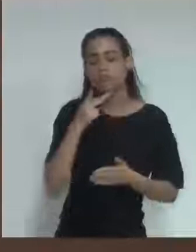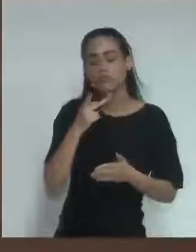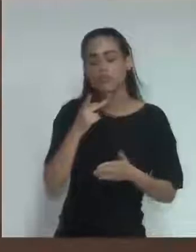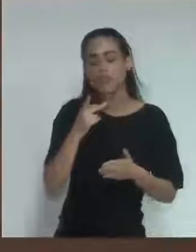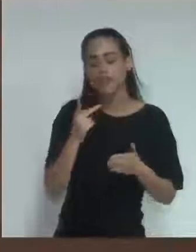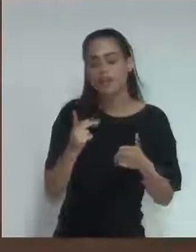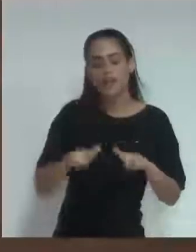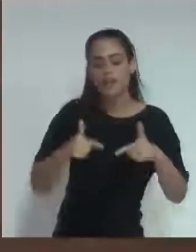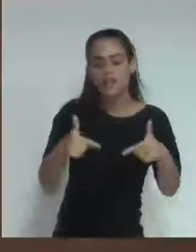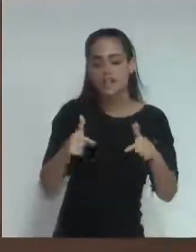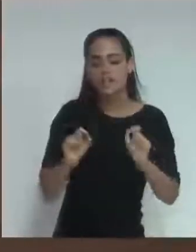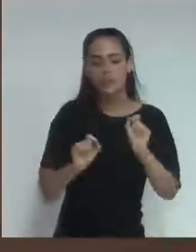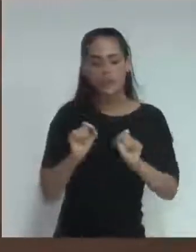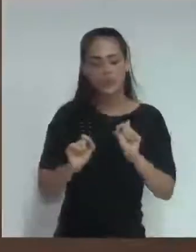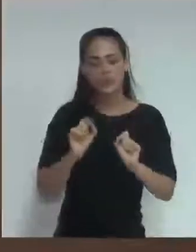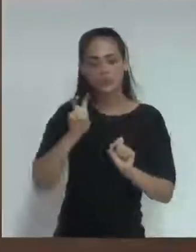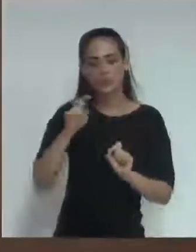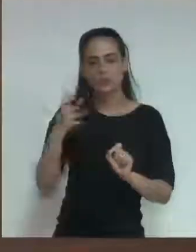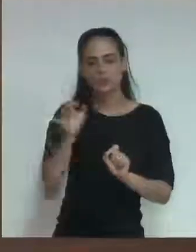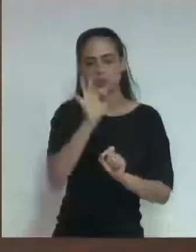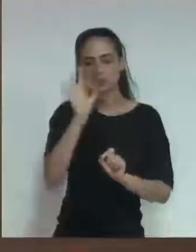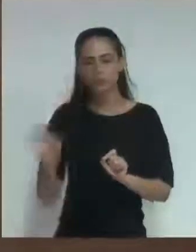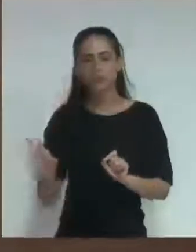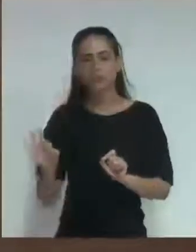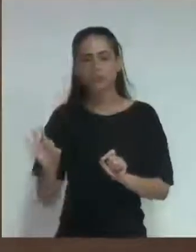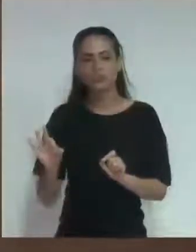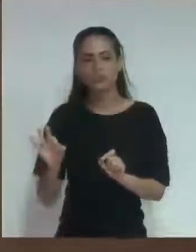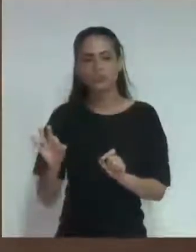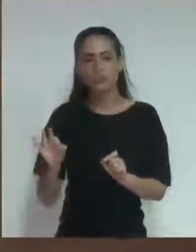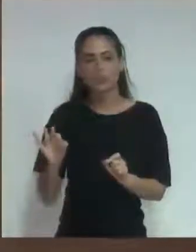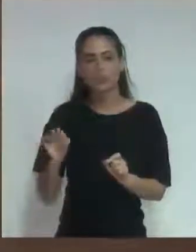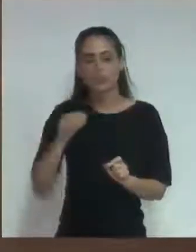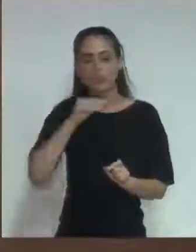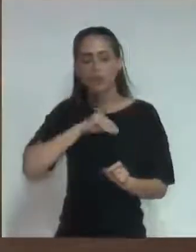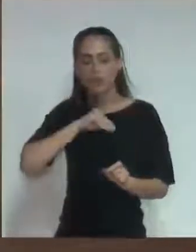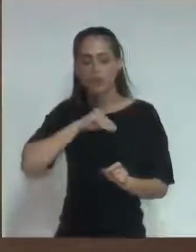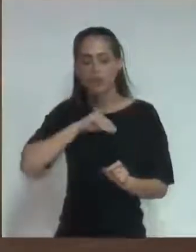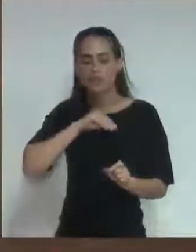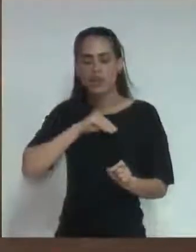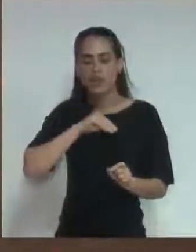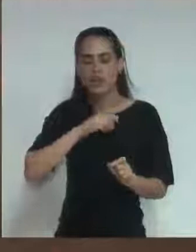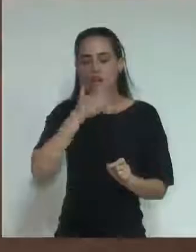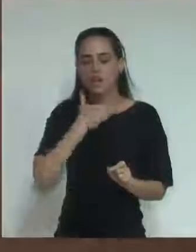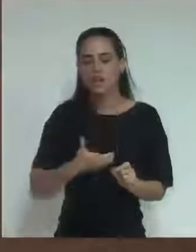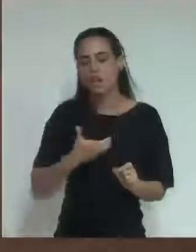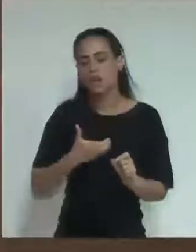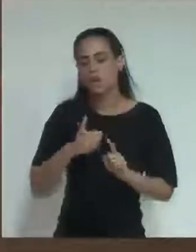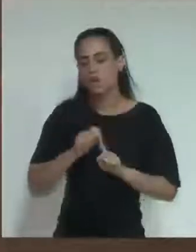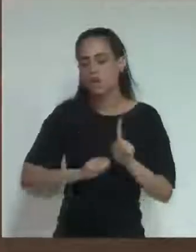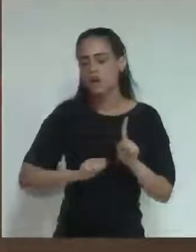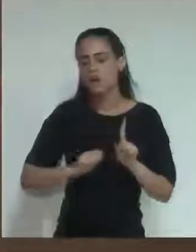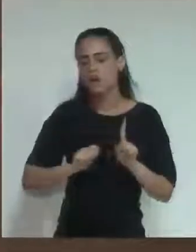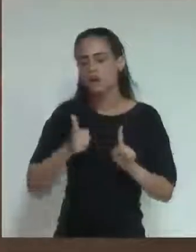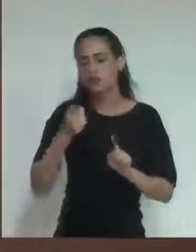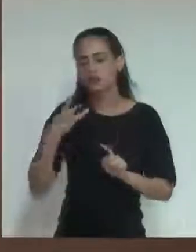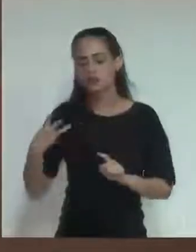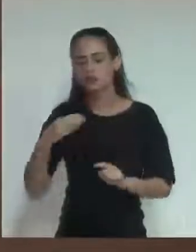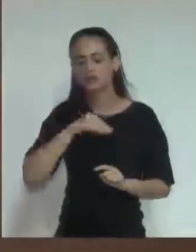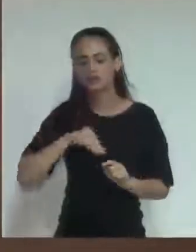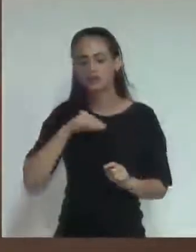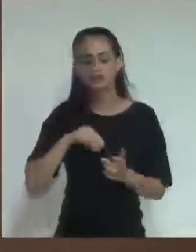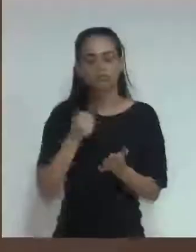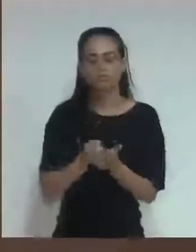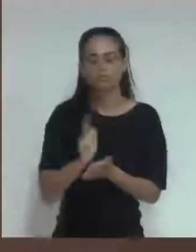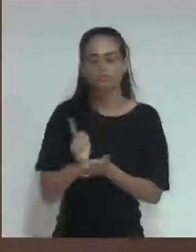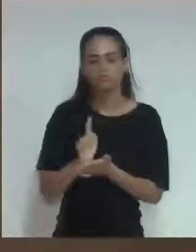pessoal de 54%, não faça o pagamento de dezembro, não faça o pagamento do 13º, joga parcela ou joga para o outro ano. A decisão aqui